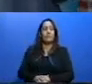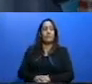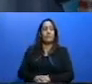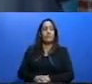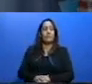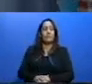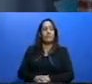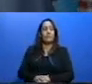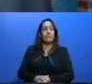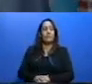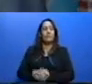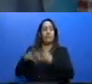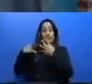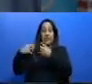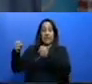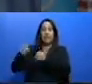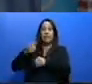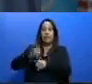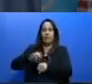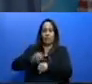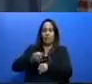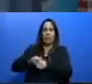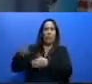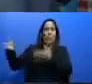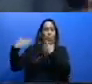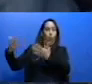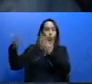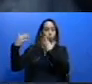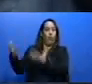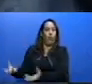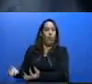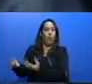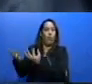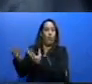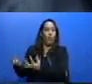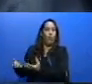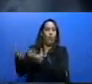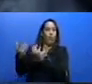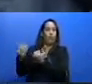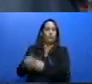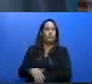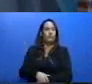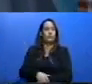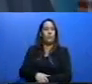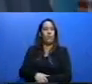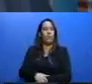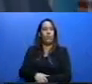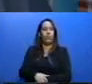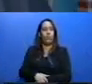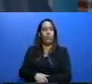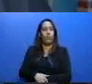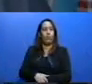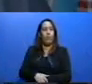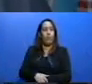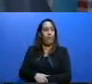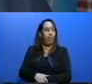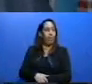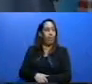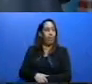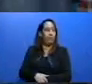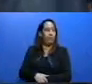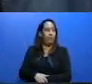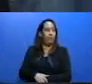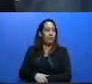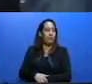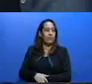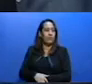quem está recebendo é o metal, que é o condutor. Bom, escrevam então, metal do